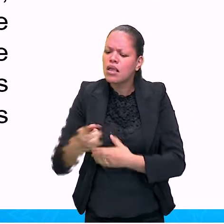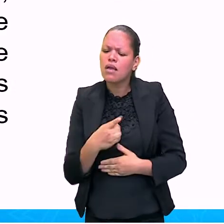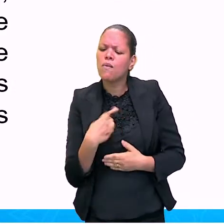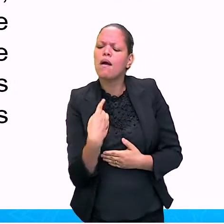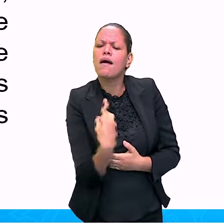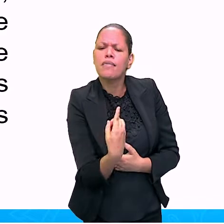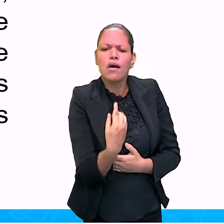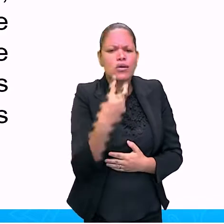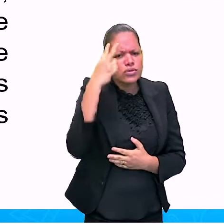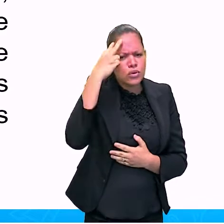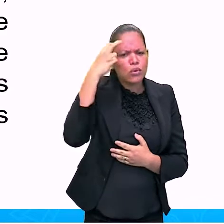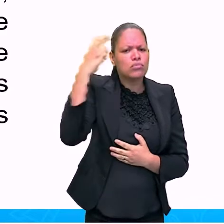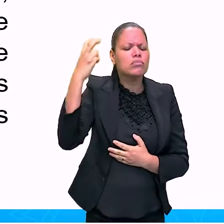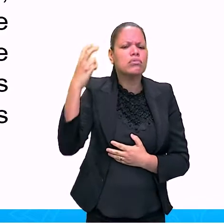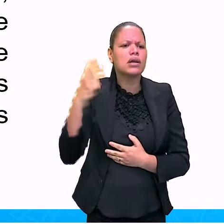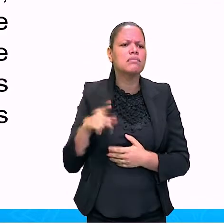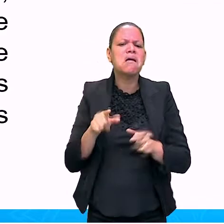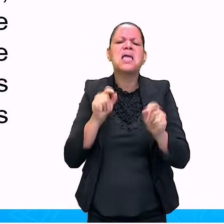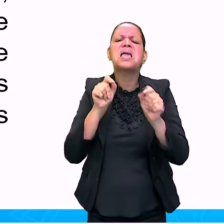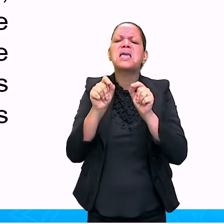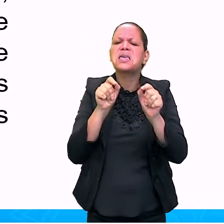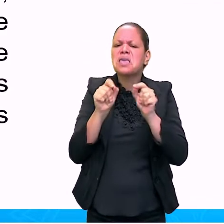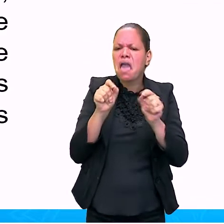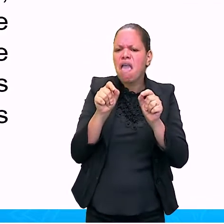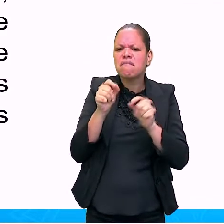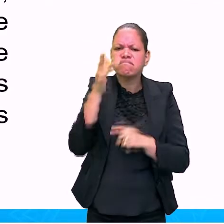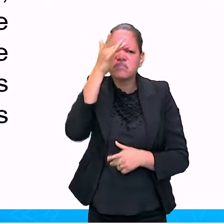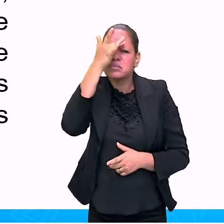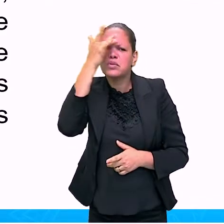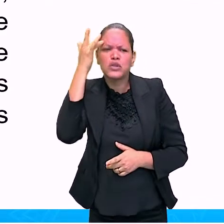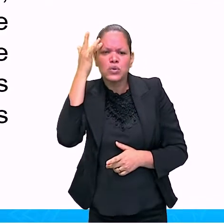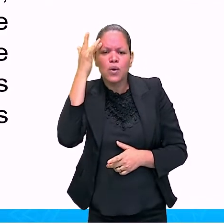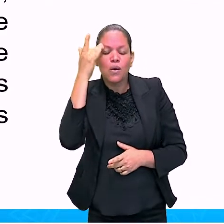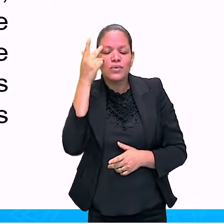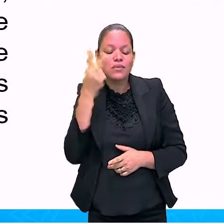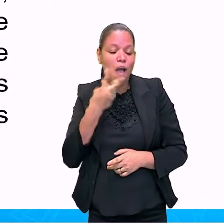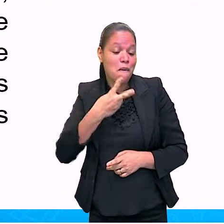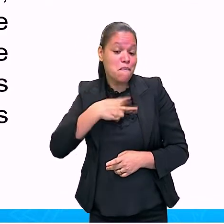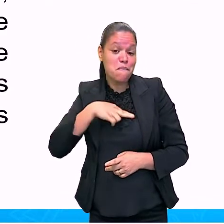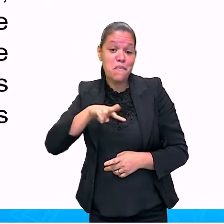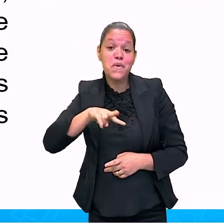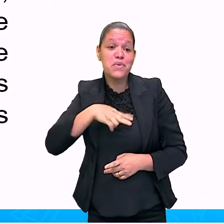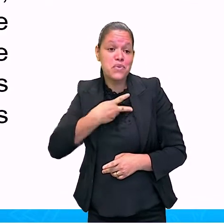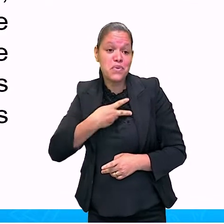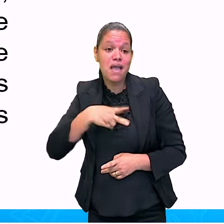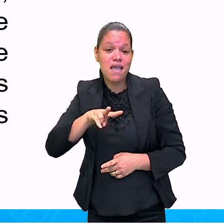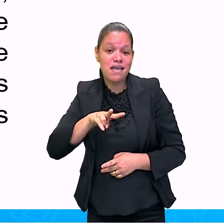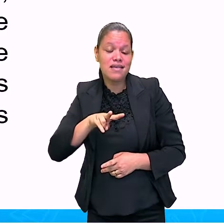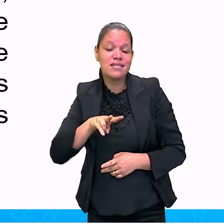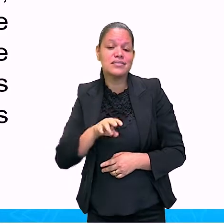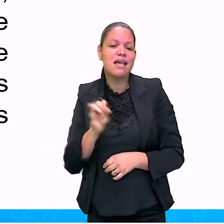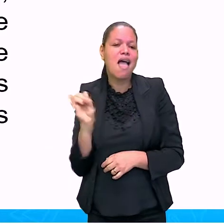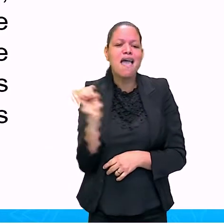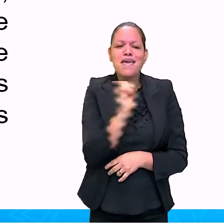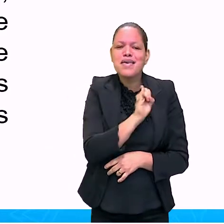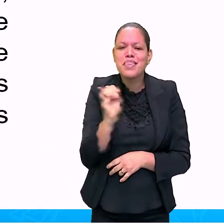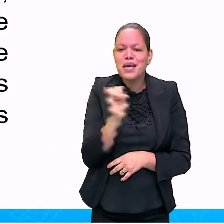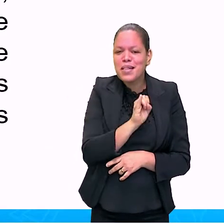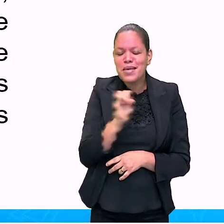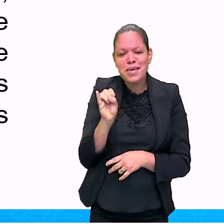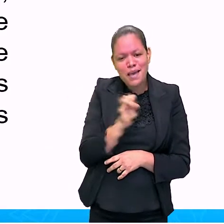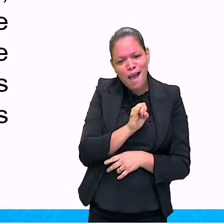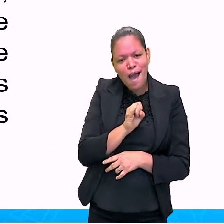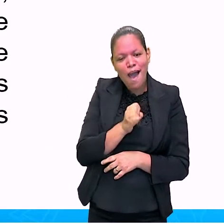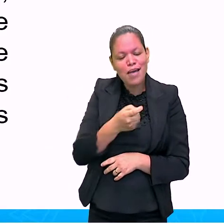espanhóis, sírio-libaneses, japoneses e outros imigrantes que vieram para o Brasil. Também